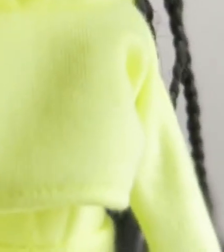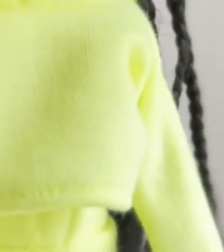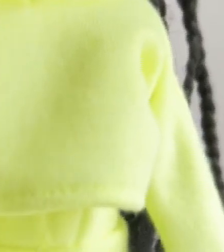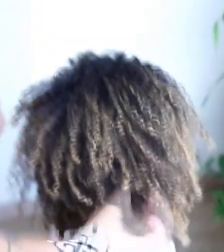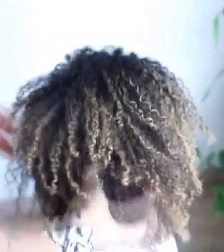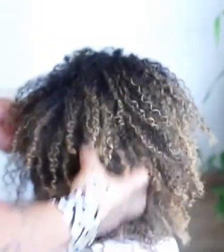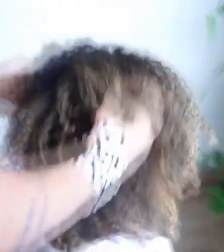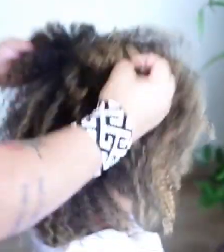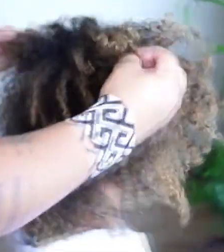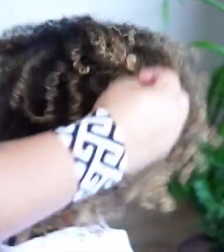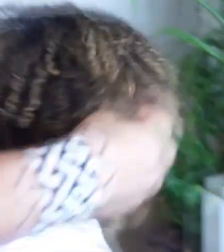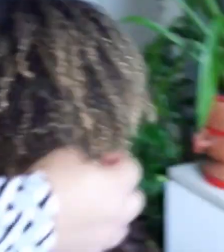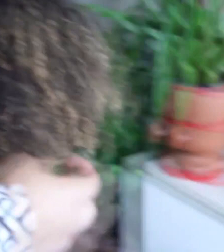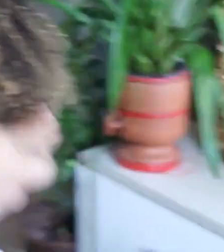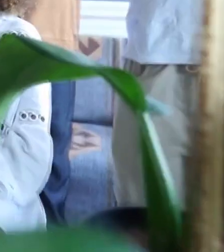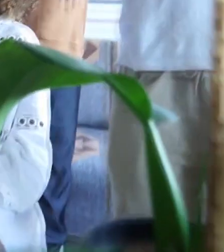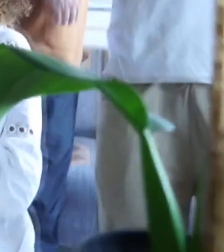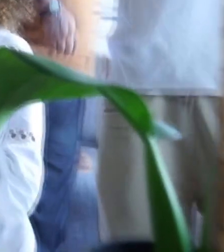Eu quero